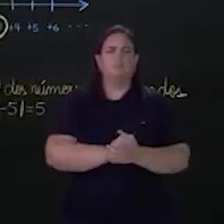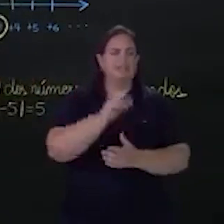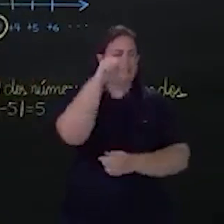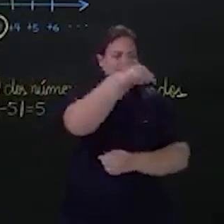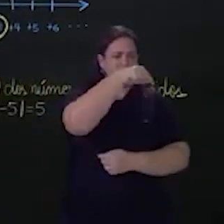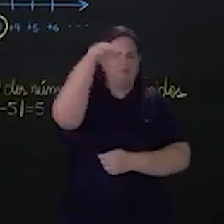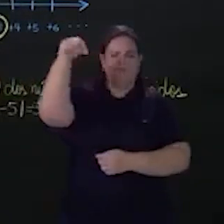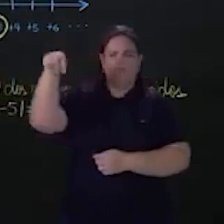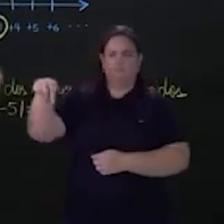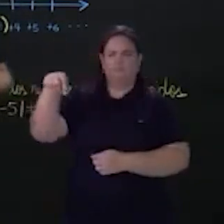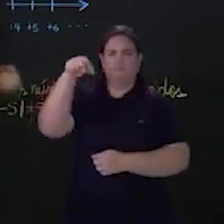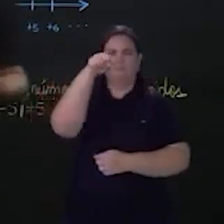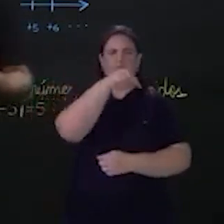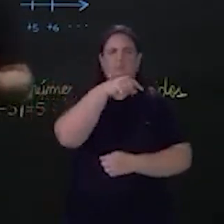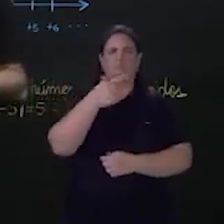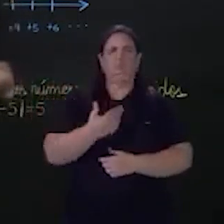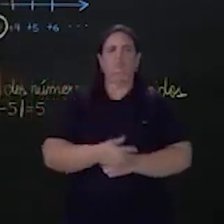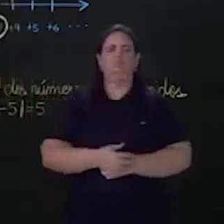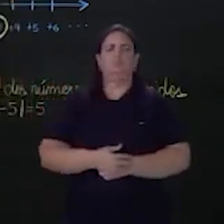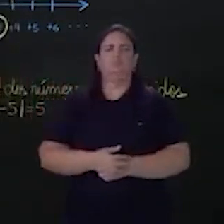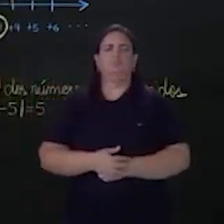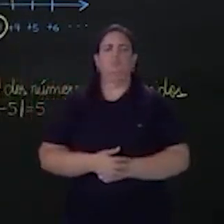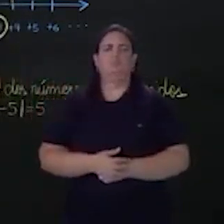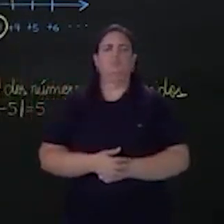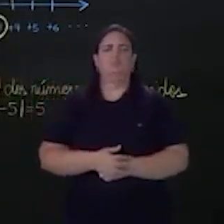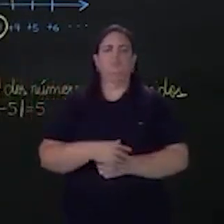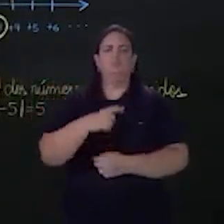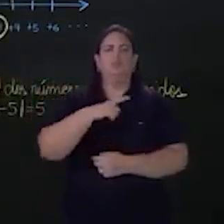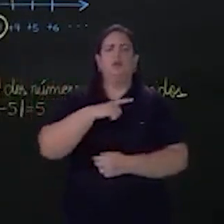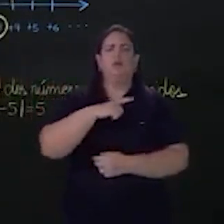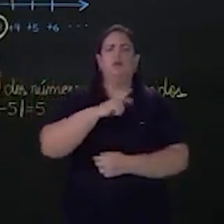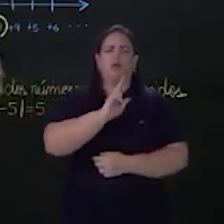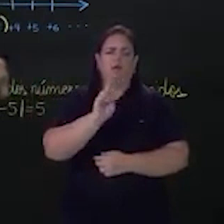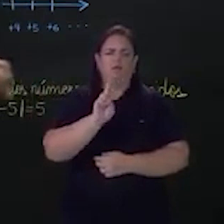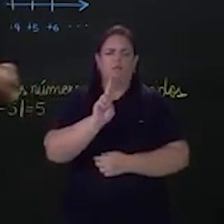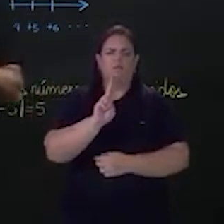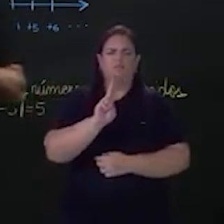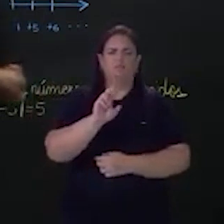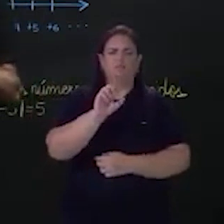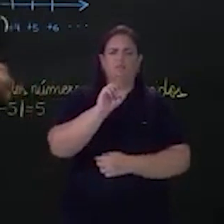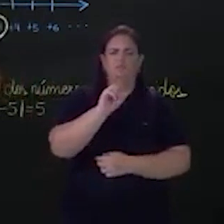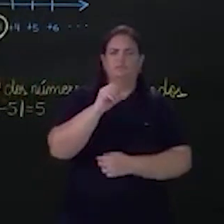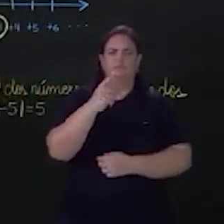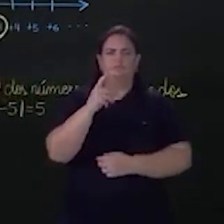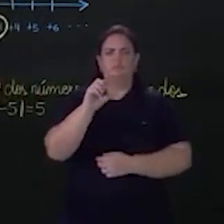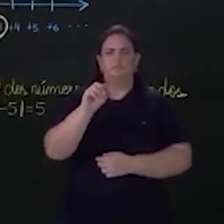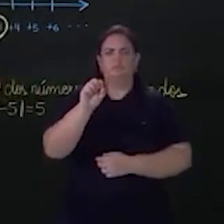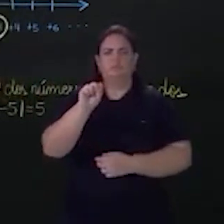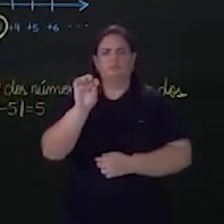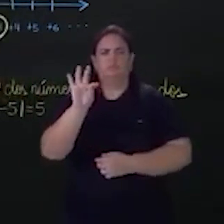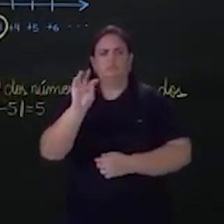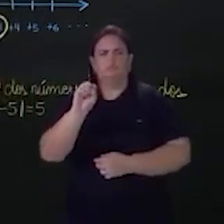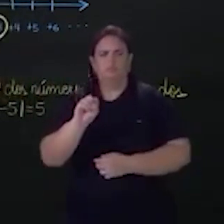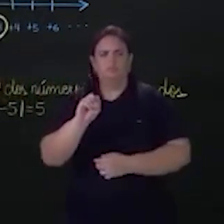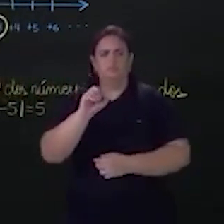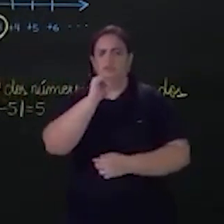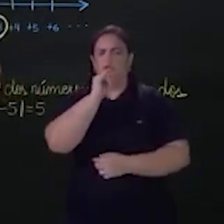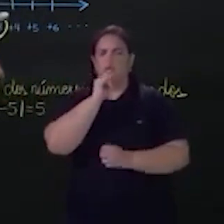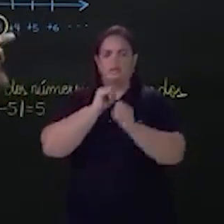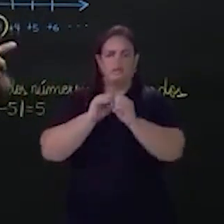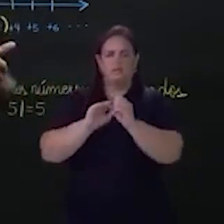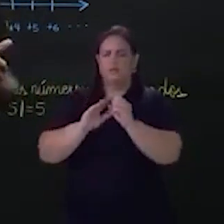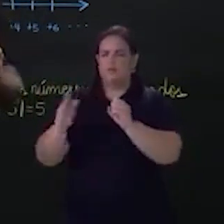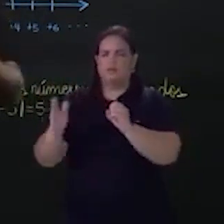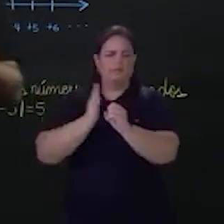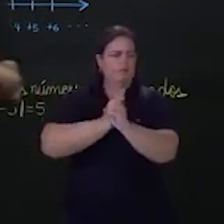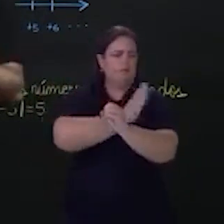esses dois números receberão essa denominação quando a sua distância em relação à origem for